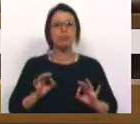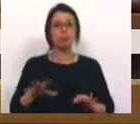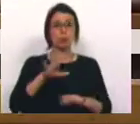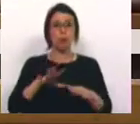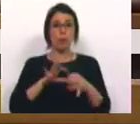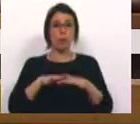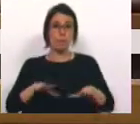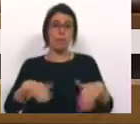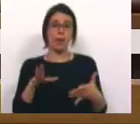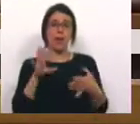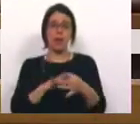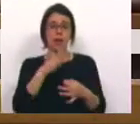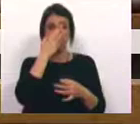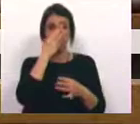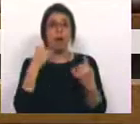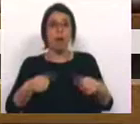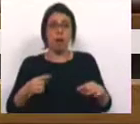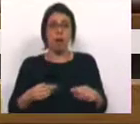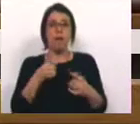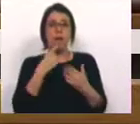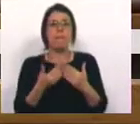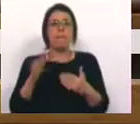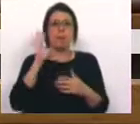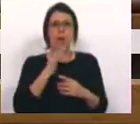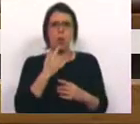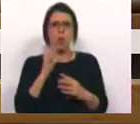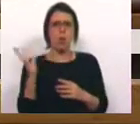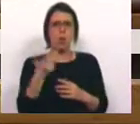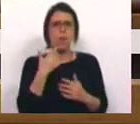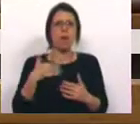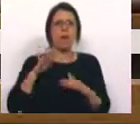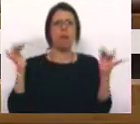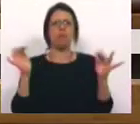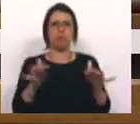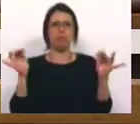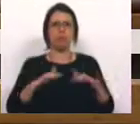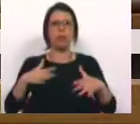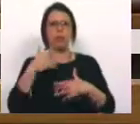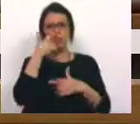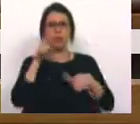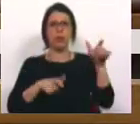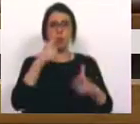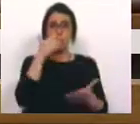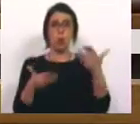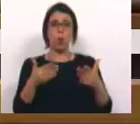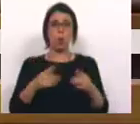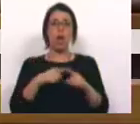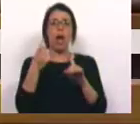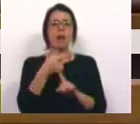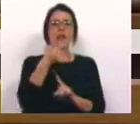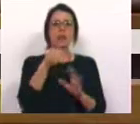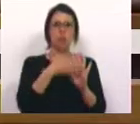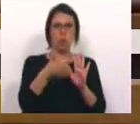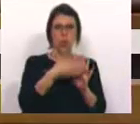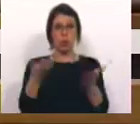zonas balneares, porque havia já uma muito mais elevada frequência nas praias por banhistas se comparada com a década de